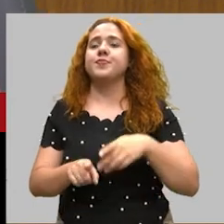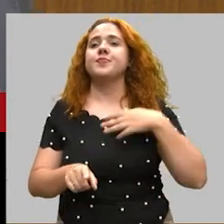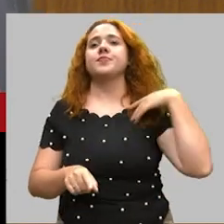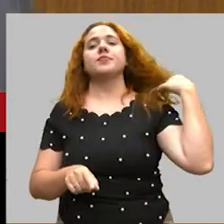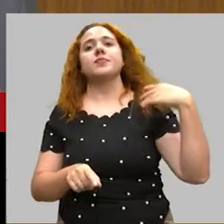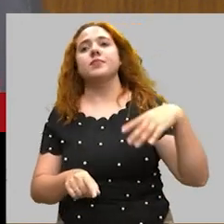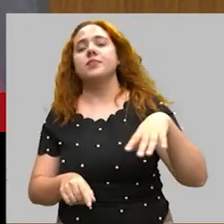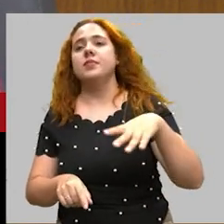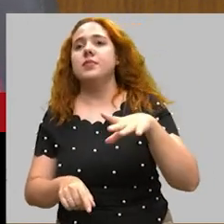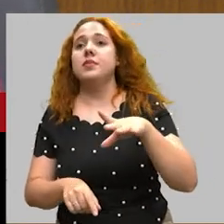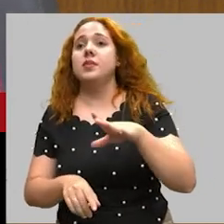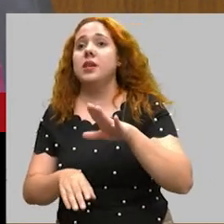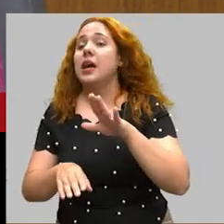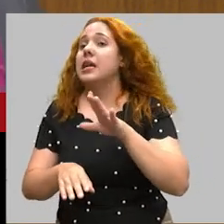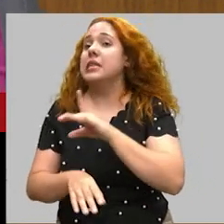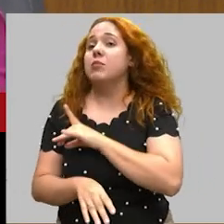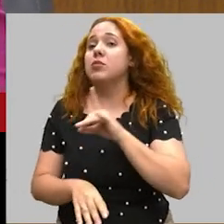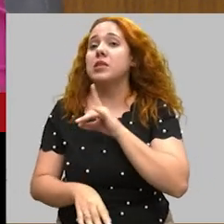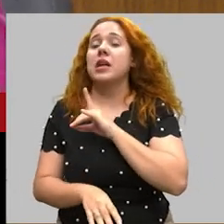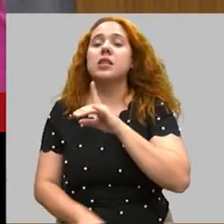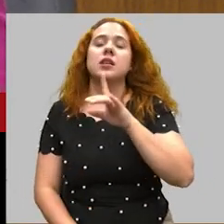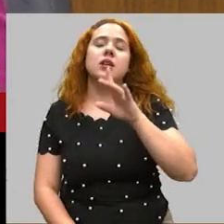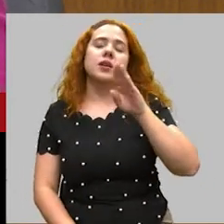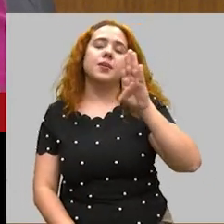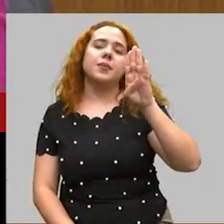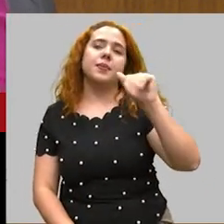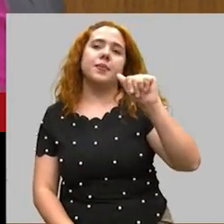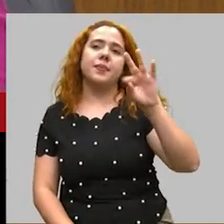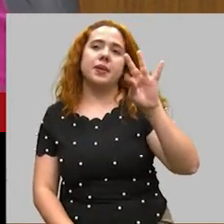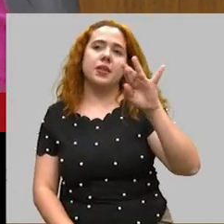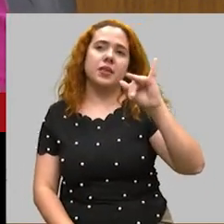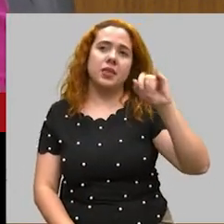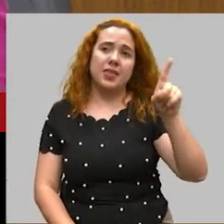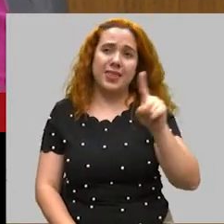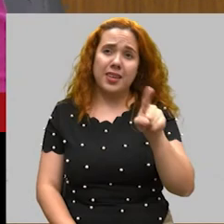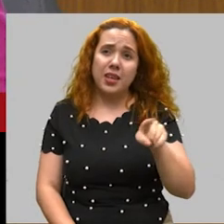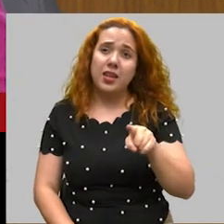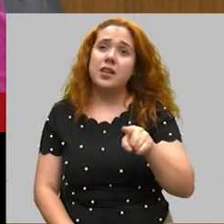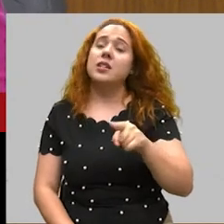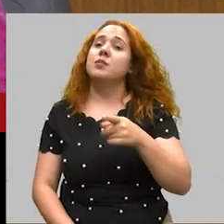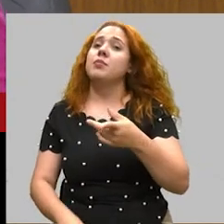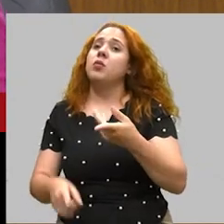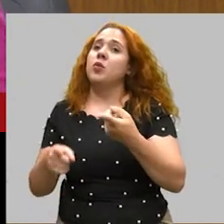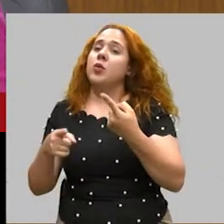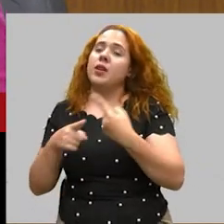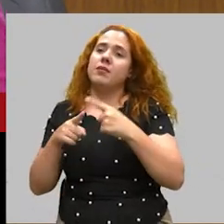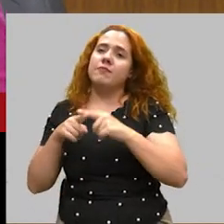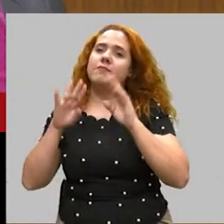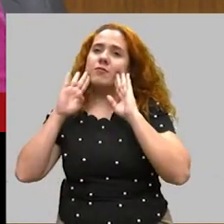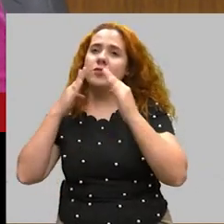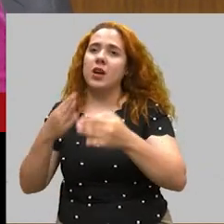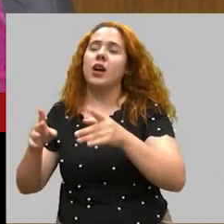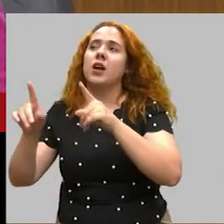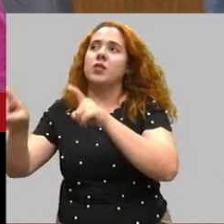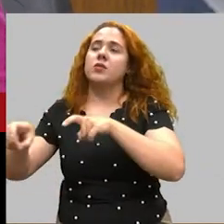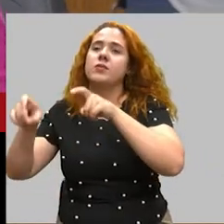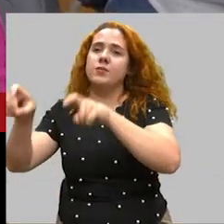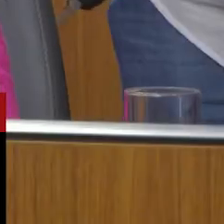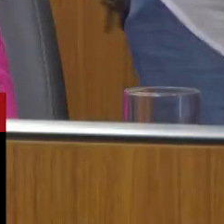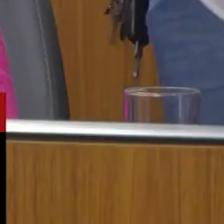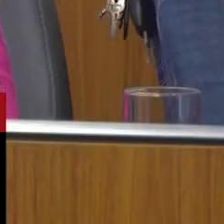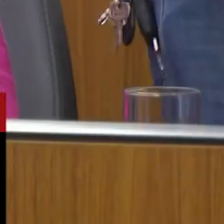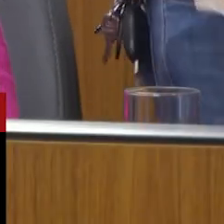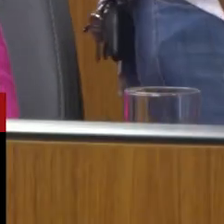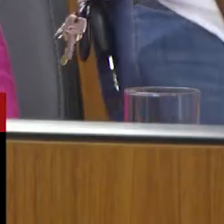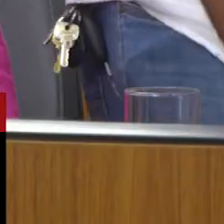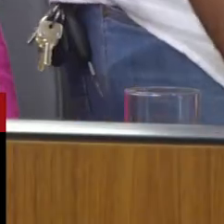campo e falar dos Desafios e do fortalecimento da Educação do campo é